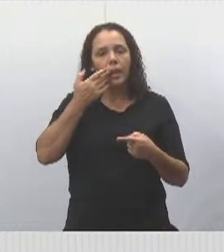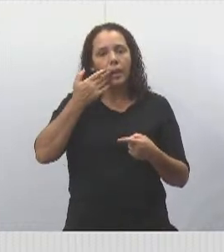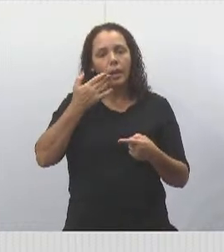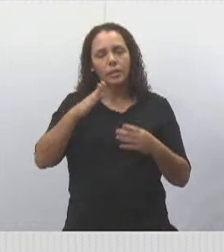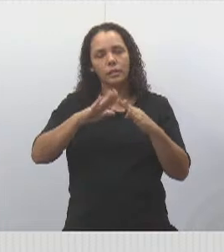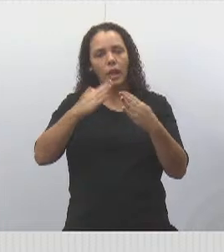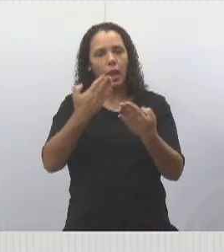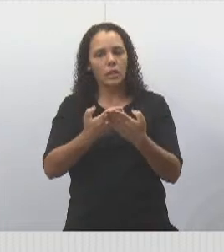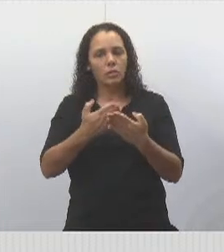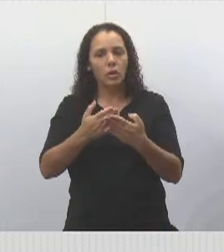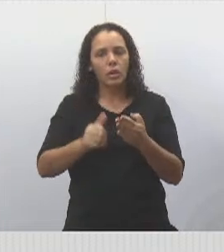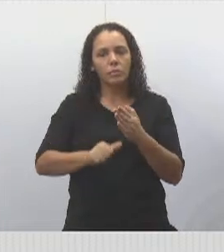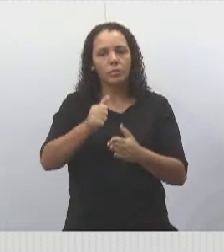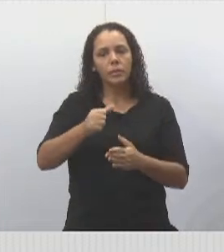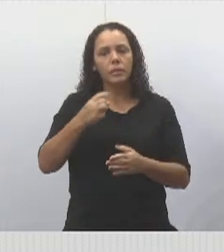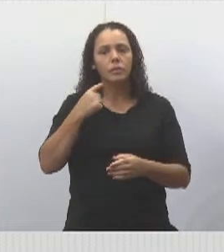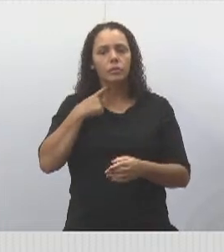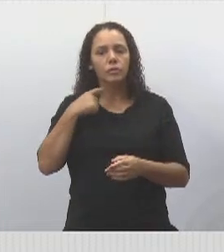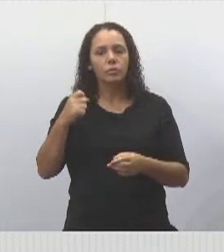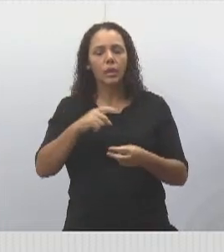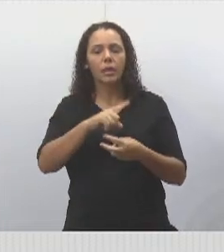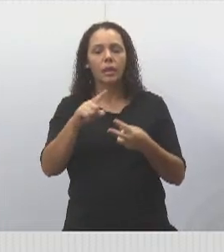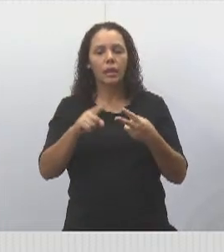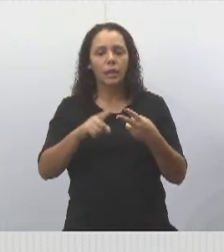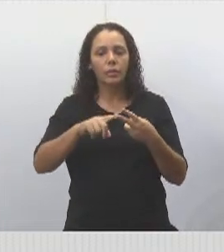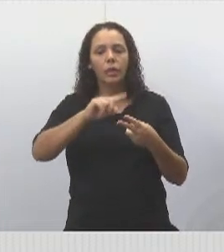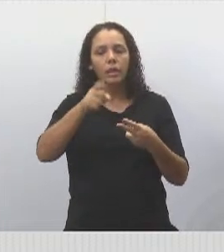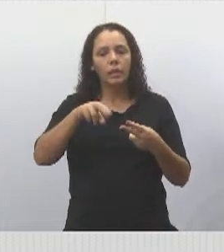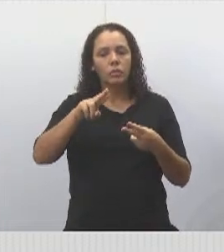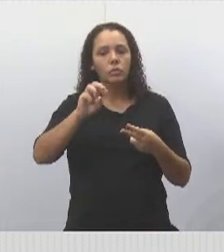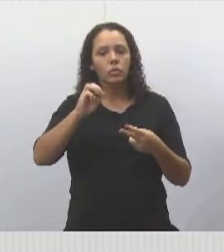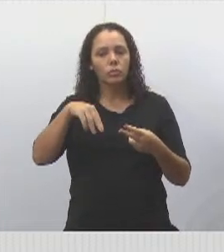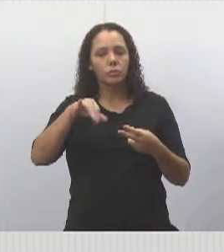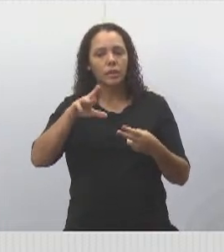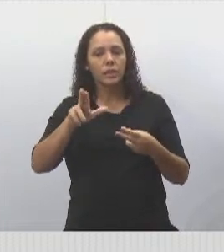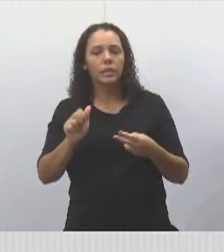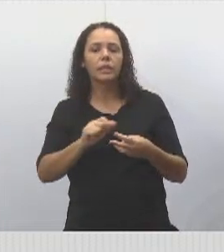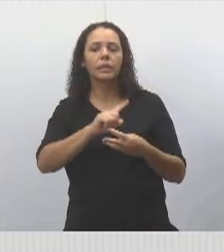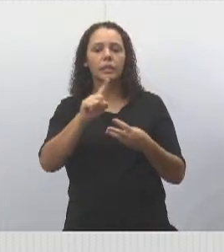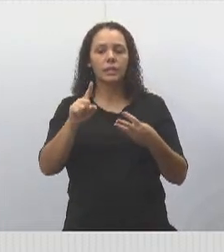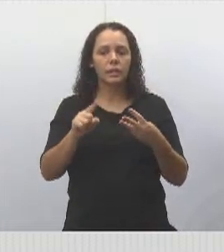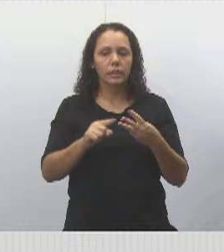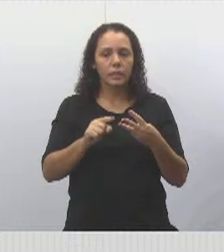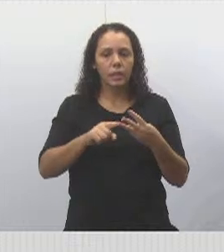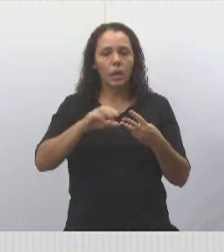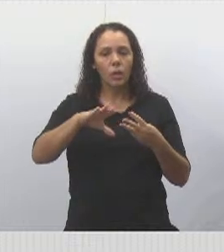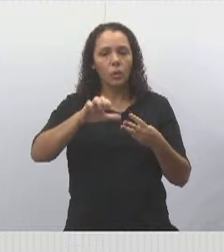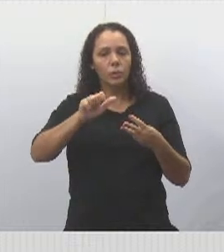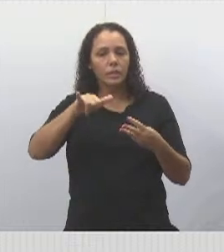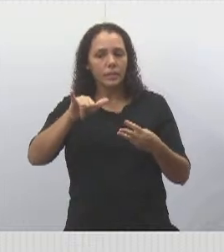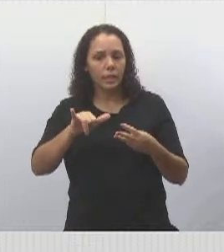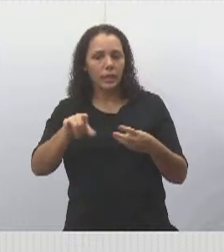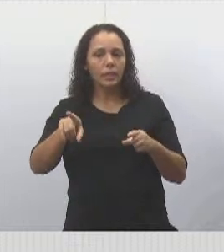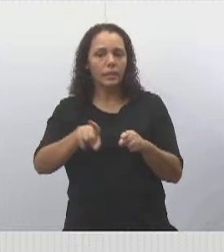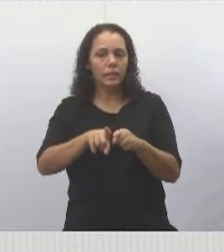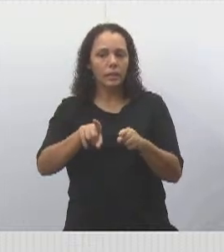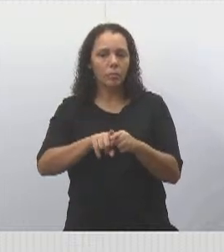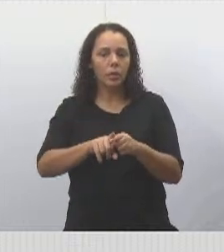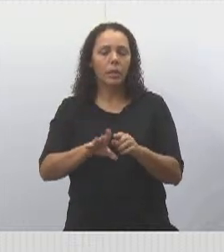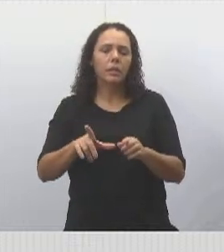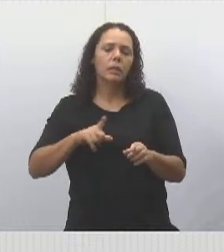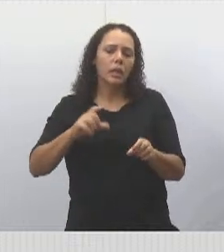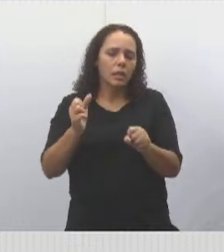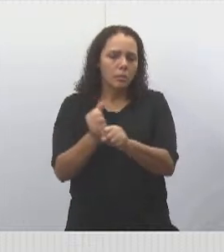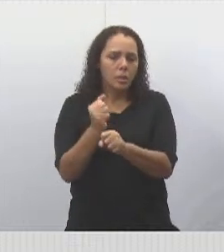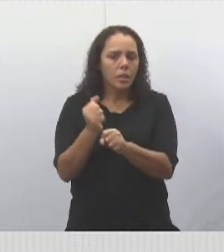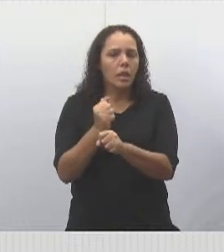Zulmira, no Jardim Nova Esperança, também com recursos do PAC, o Centro de Educação Integral Jardim das Oliveiras, além das reformas, né, da